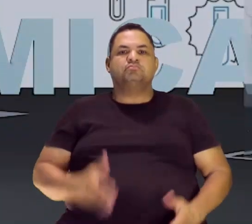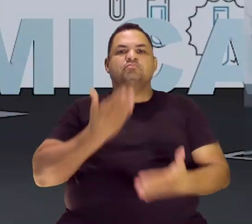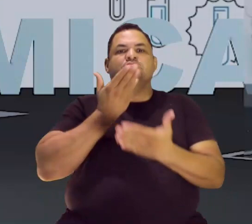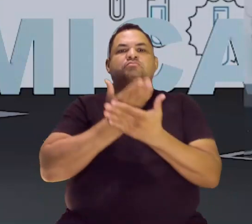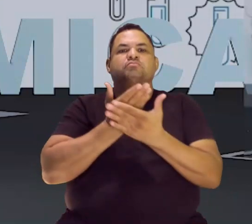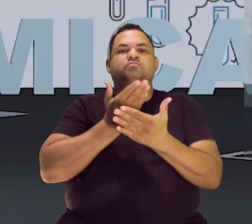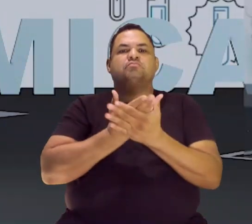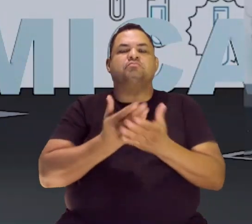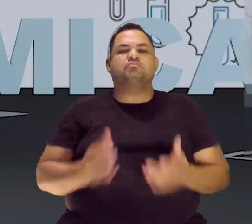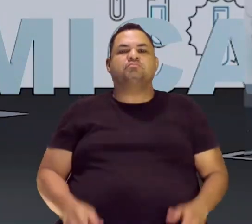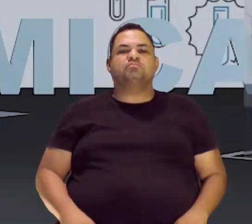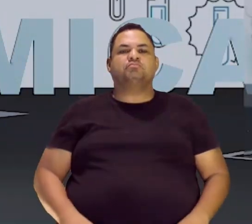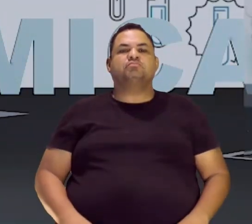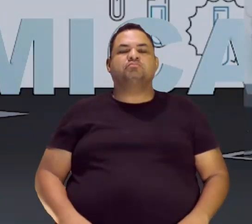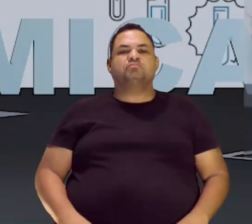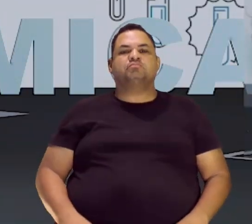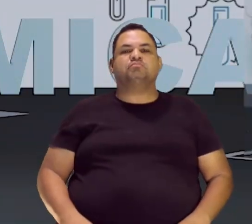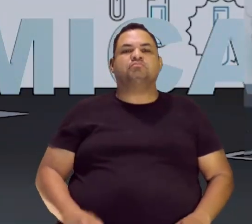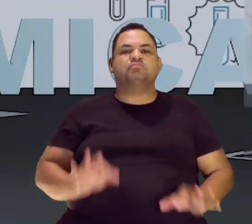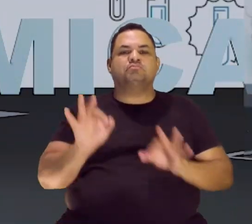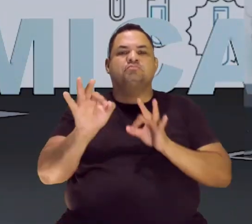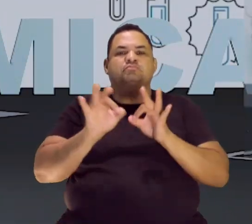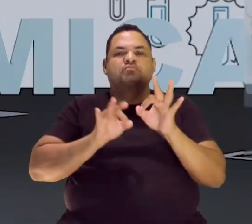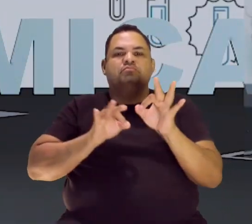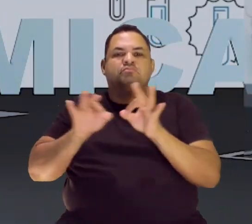aula, sobre a